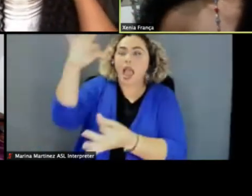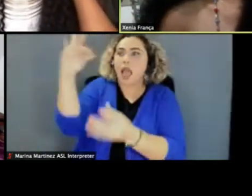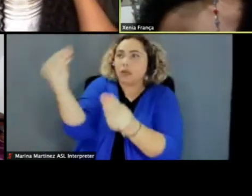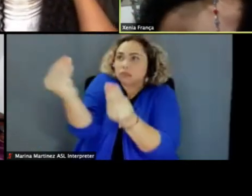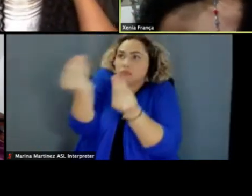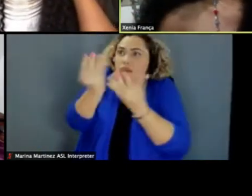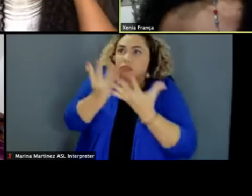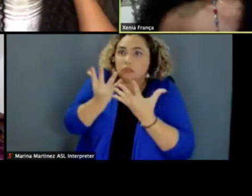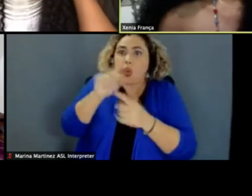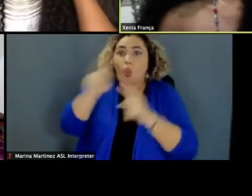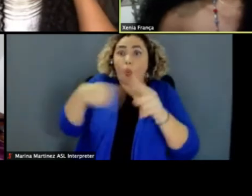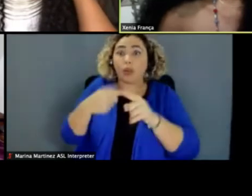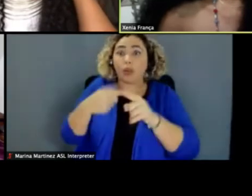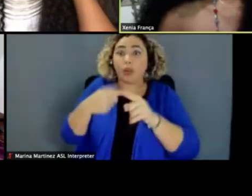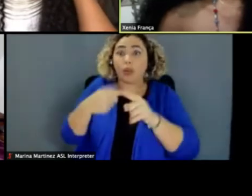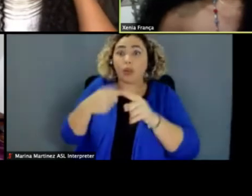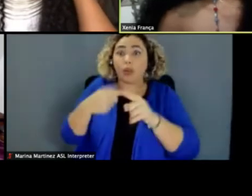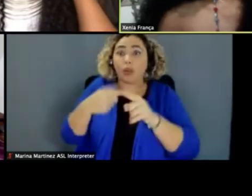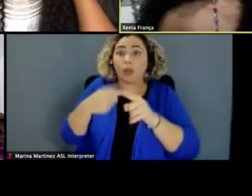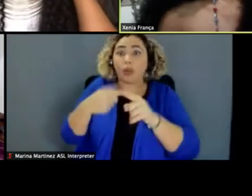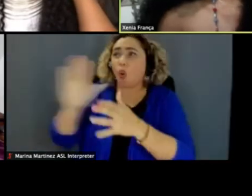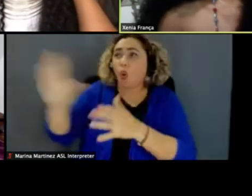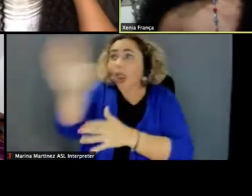gente está em conexão com eles.